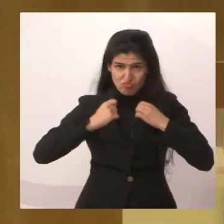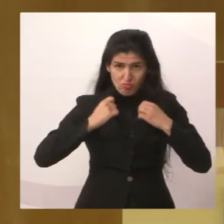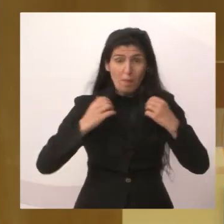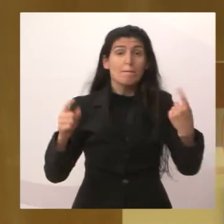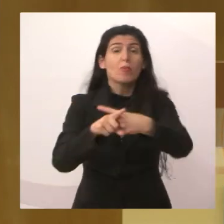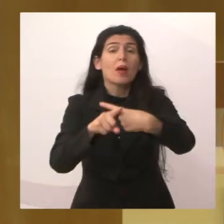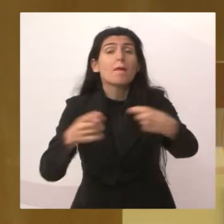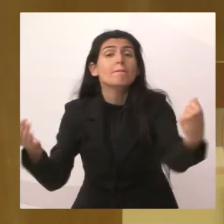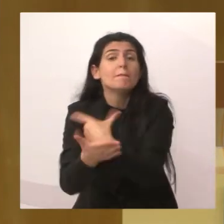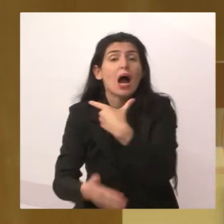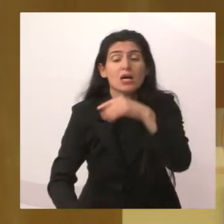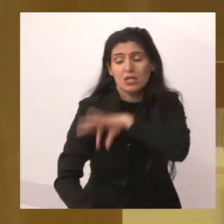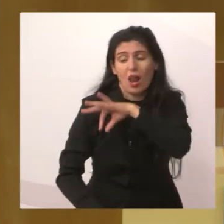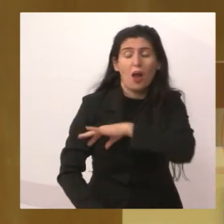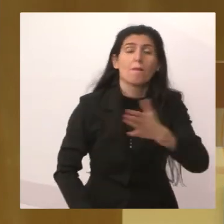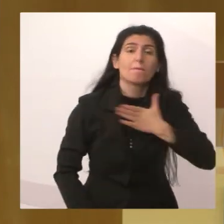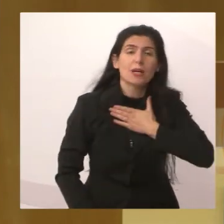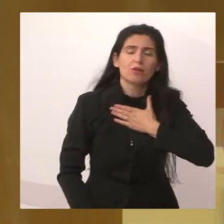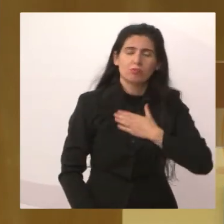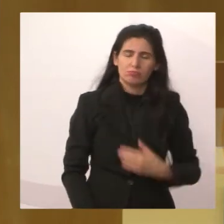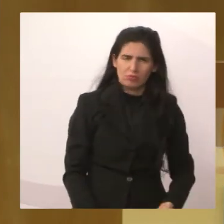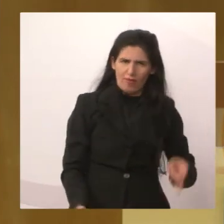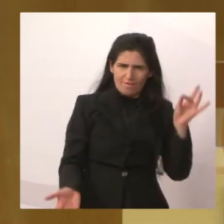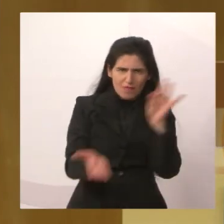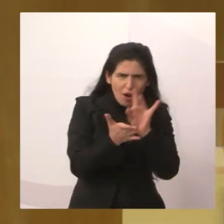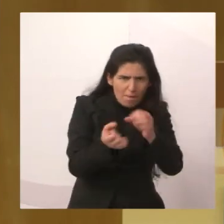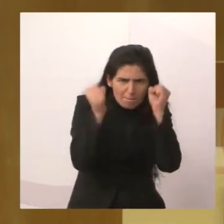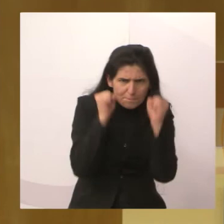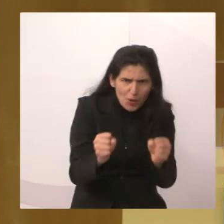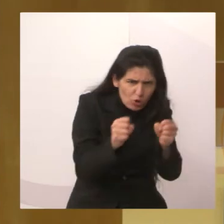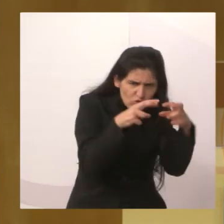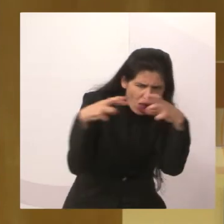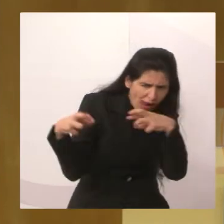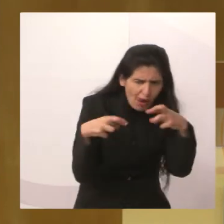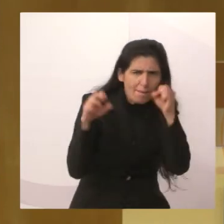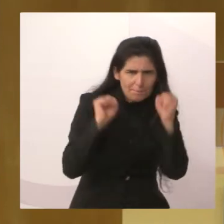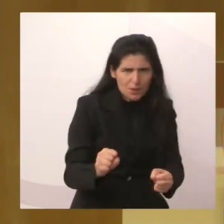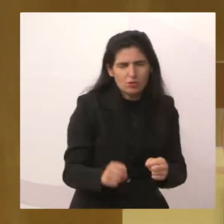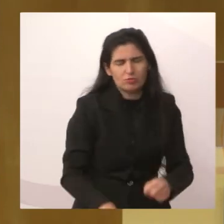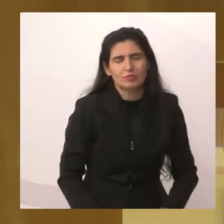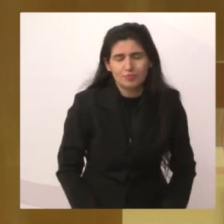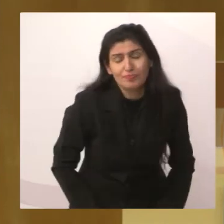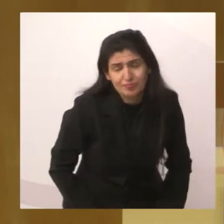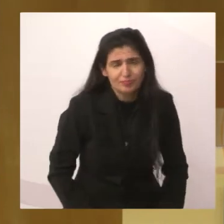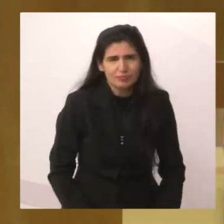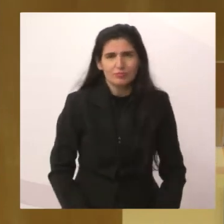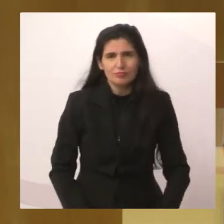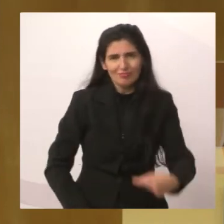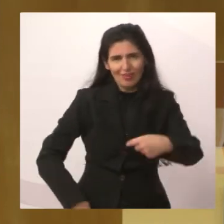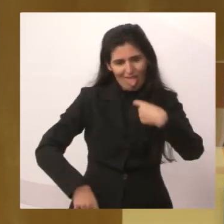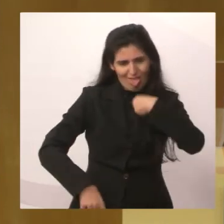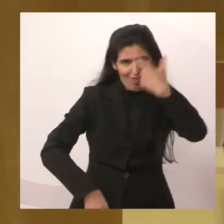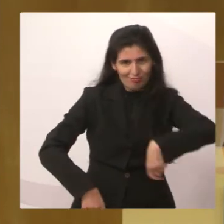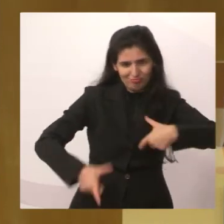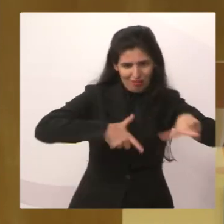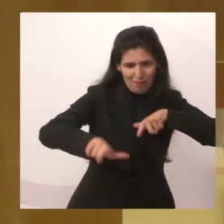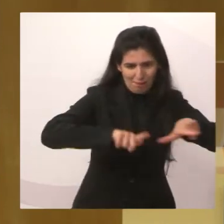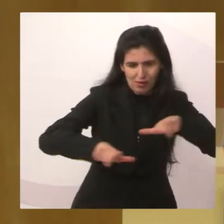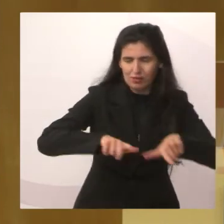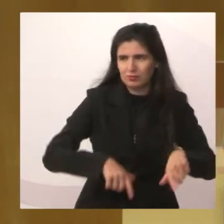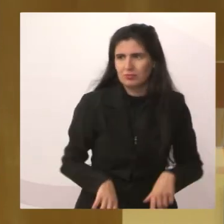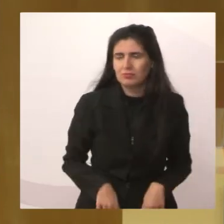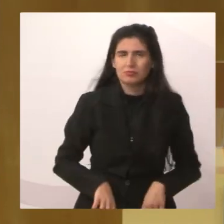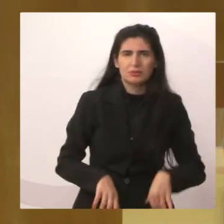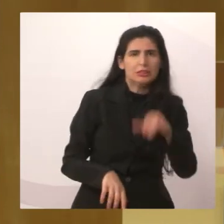de me fiscalizar. Agora, o povo tem que ficar esperto. Se ninguém faz nada, se que erra,